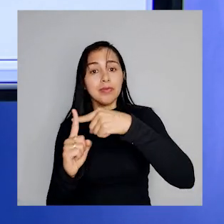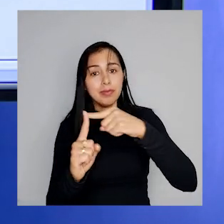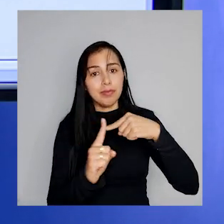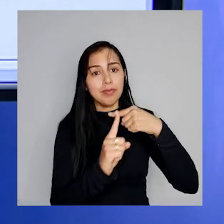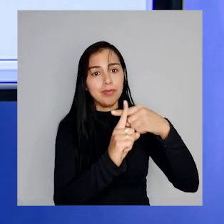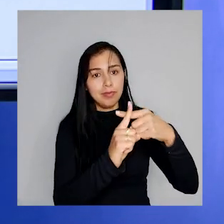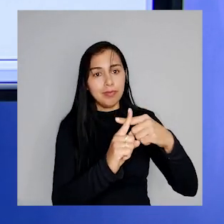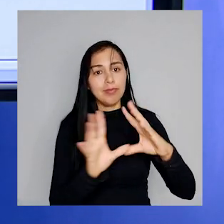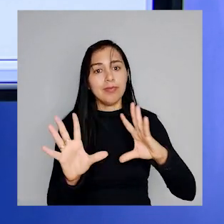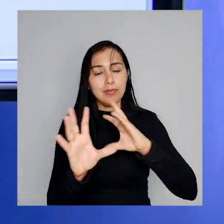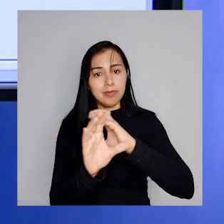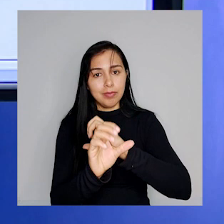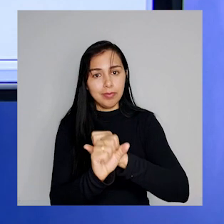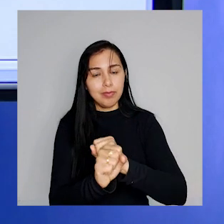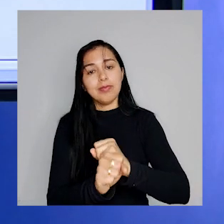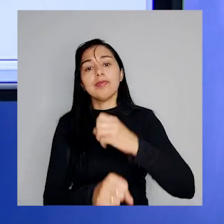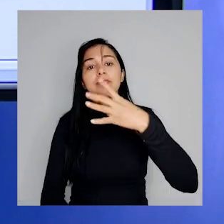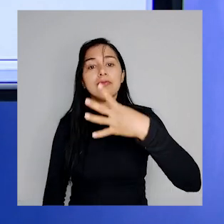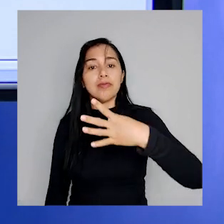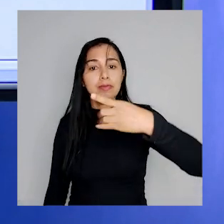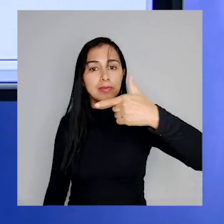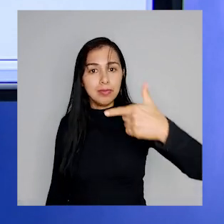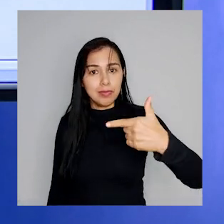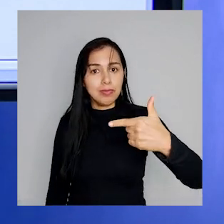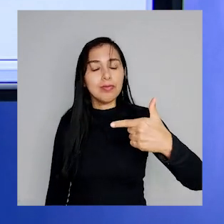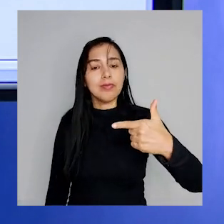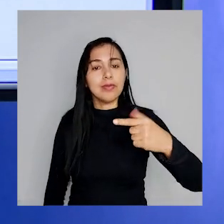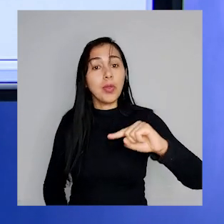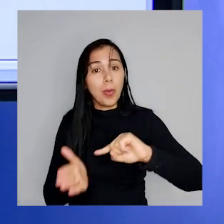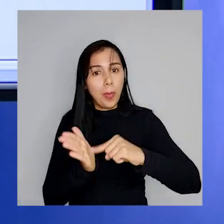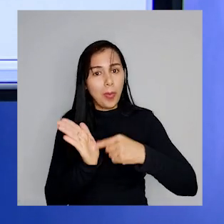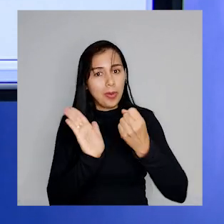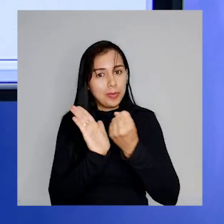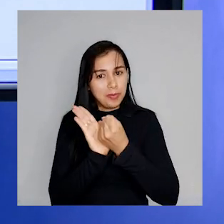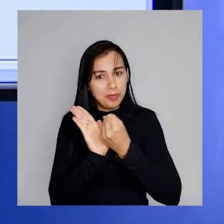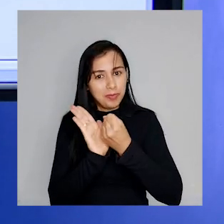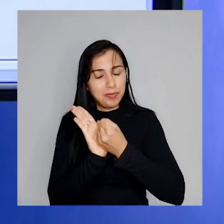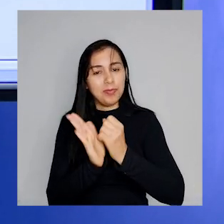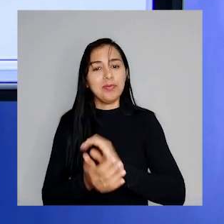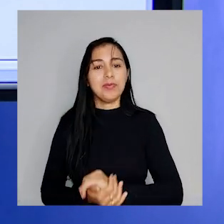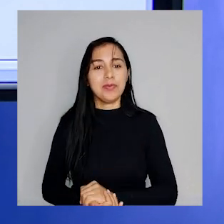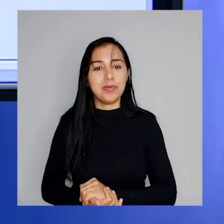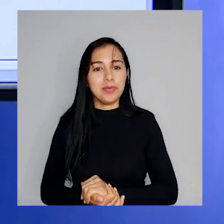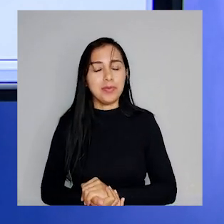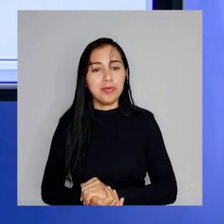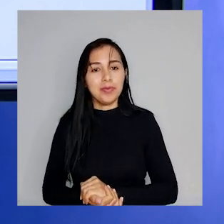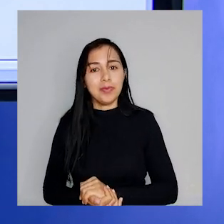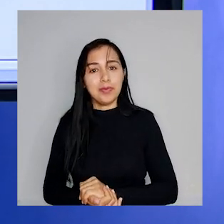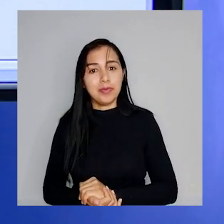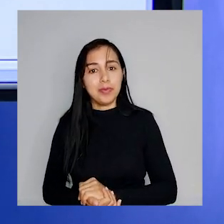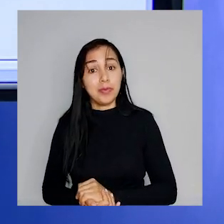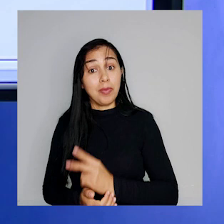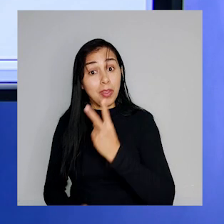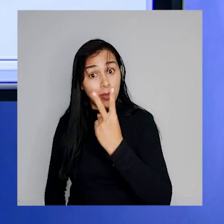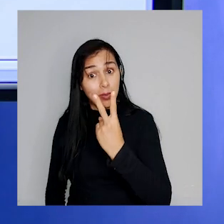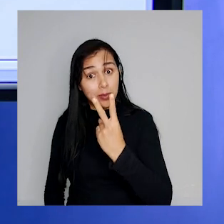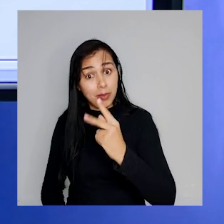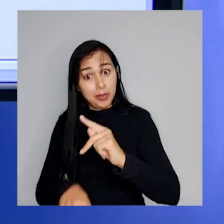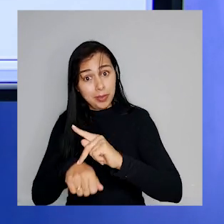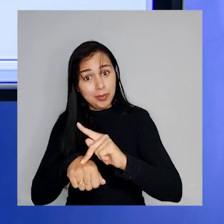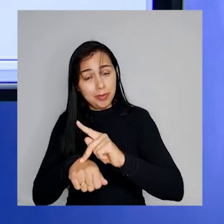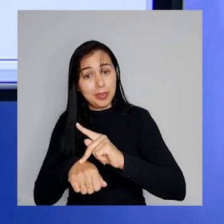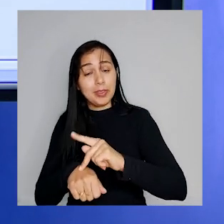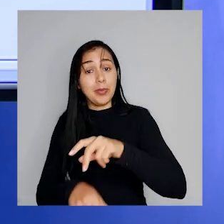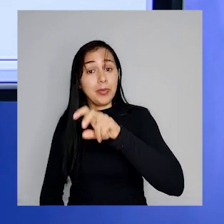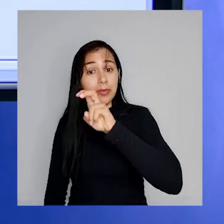cinza, para dar esse total de 42 pontos. Vamos conferir aqui. 2 pinos pretos, se cada um vale 5, então